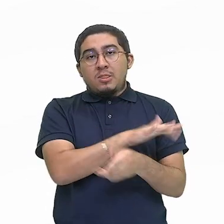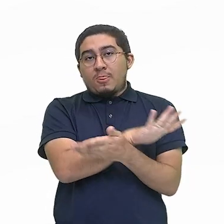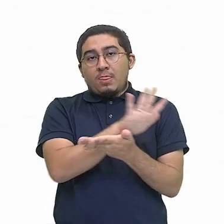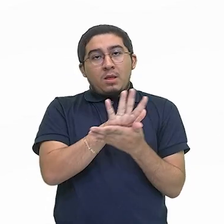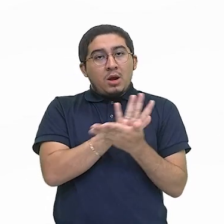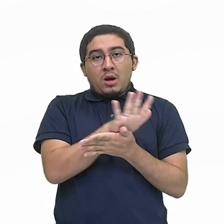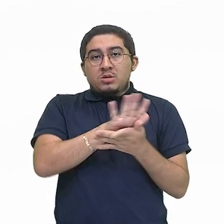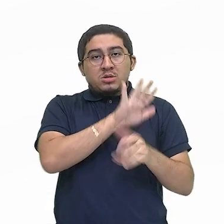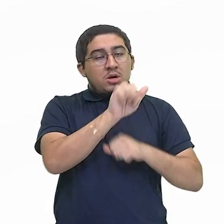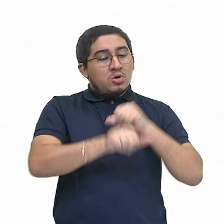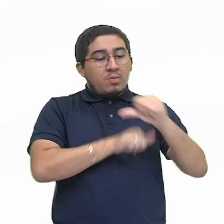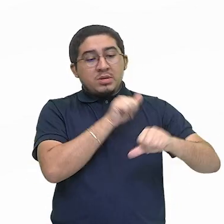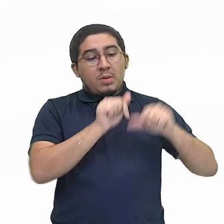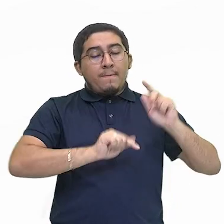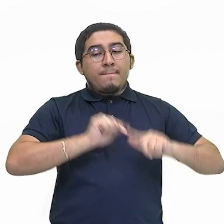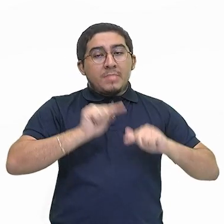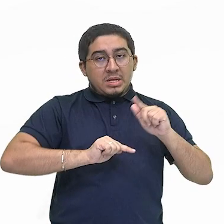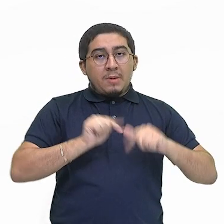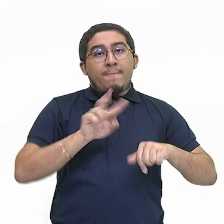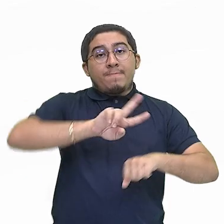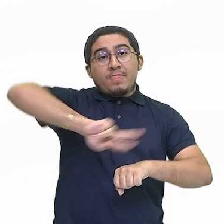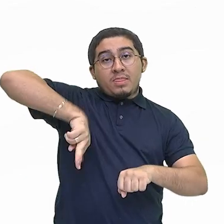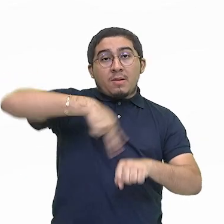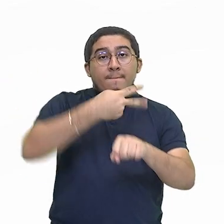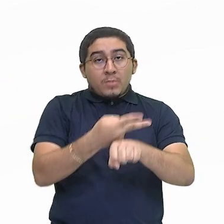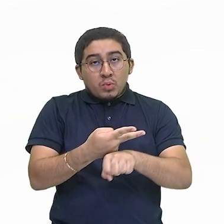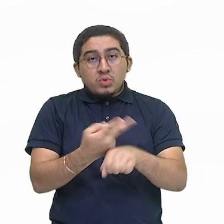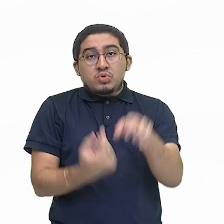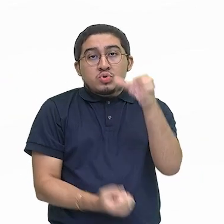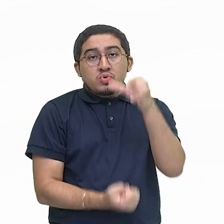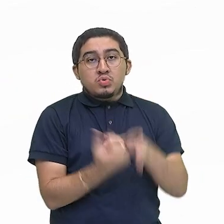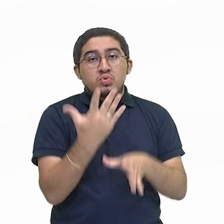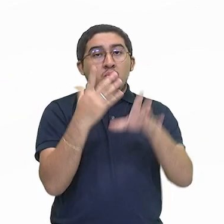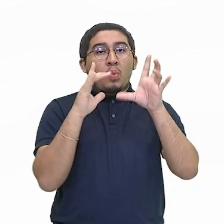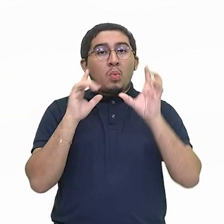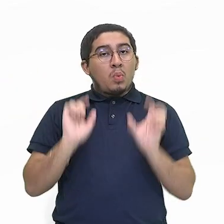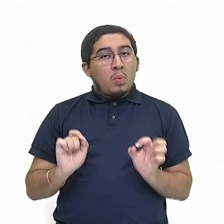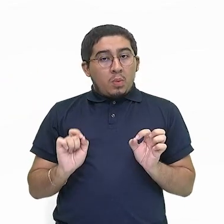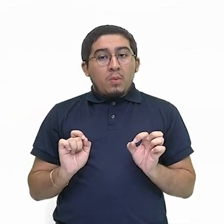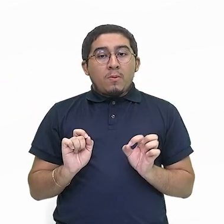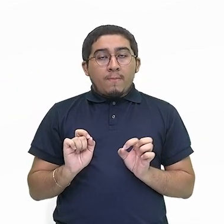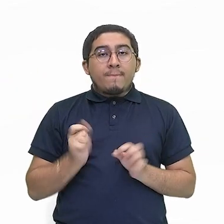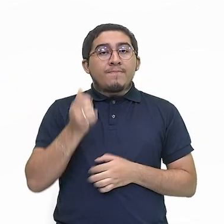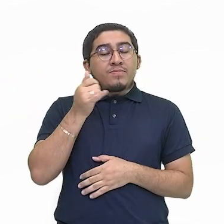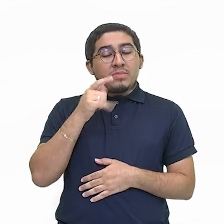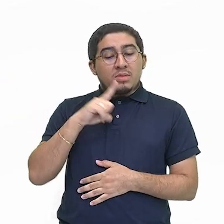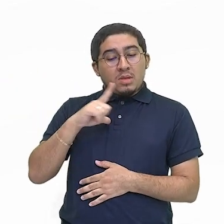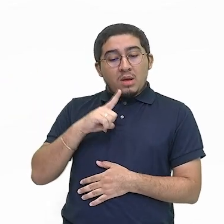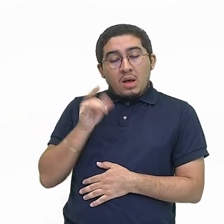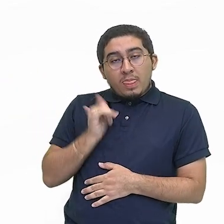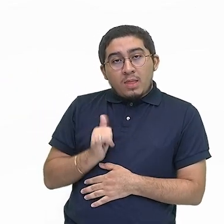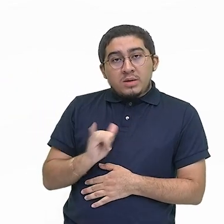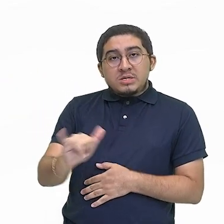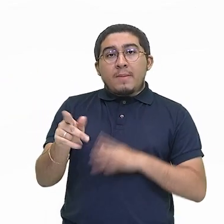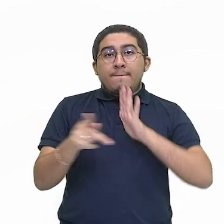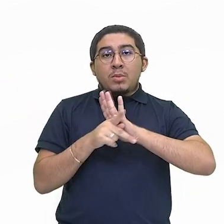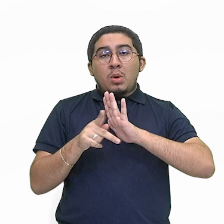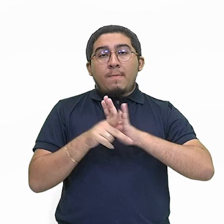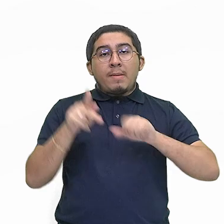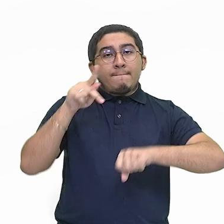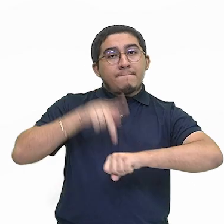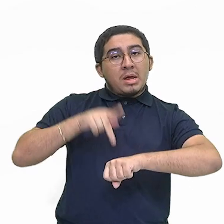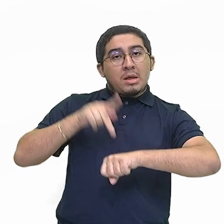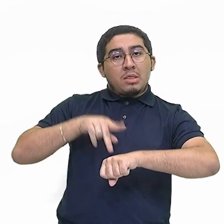do produto, e aí nasce né, com a energia que vem do carvão, né, vão